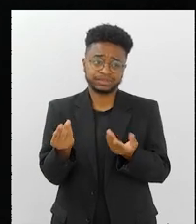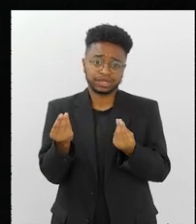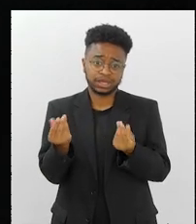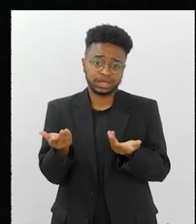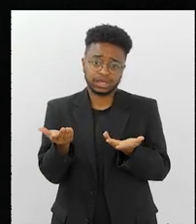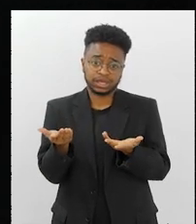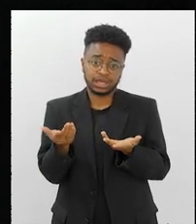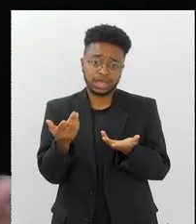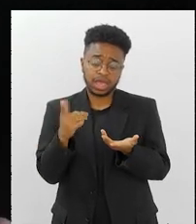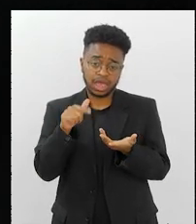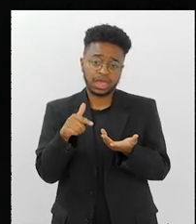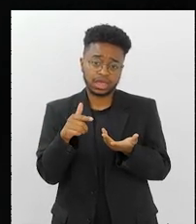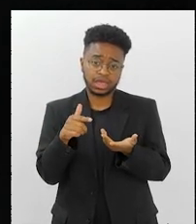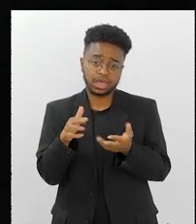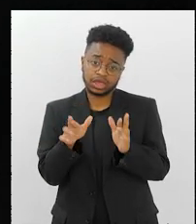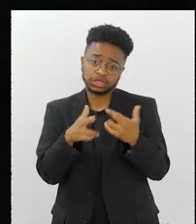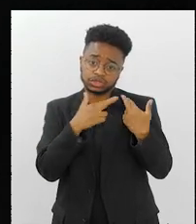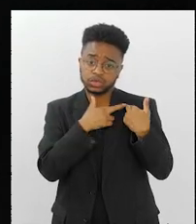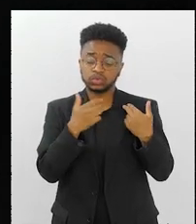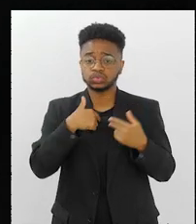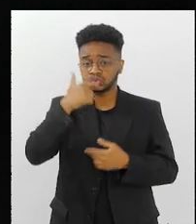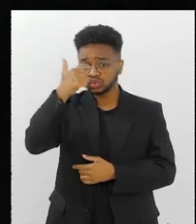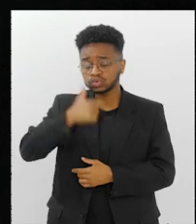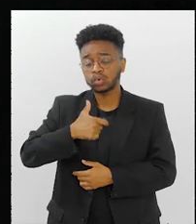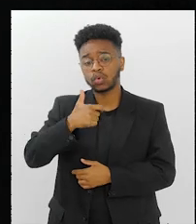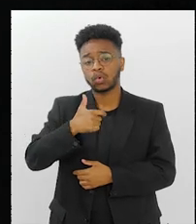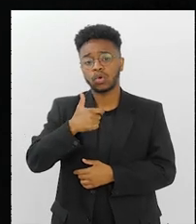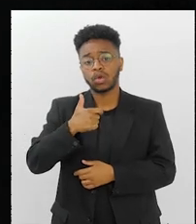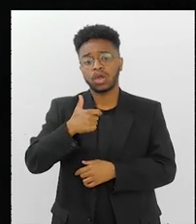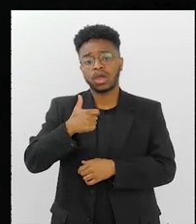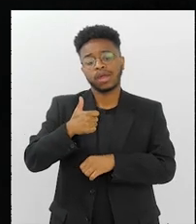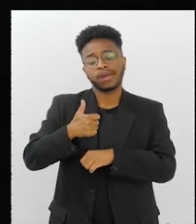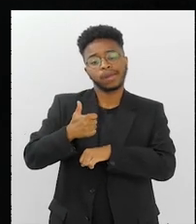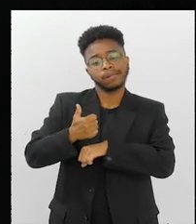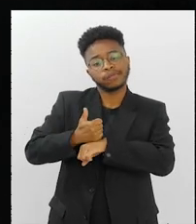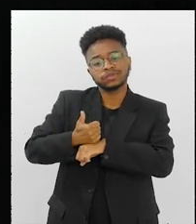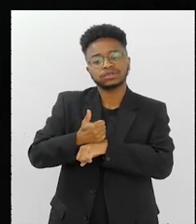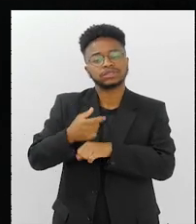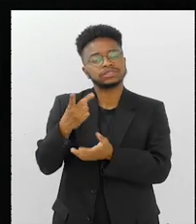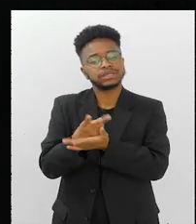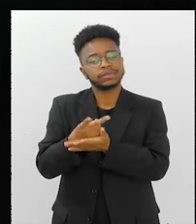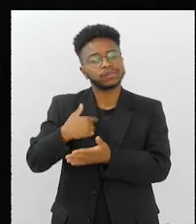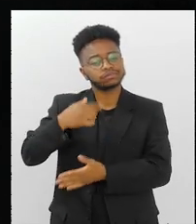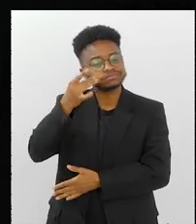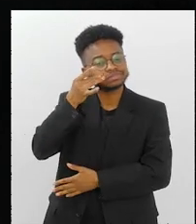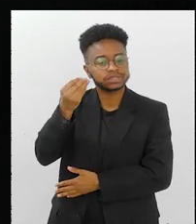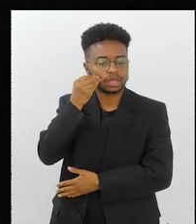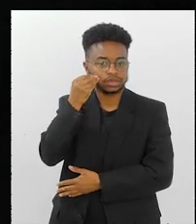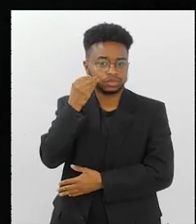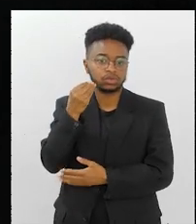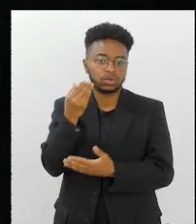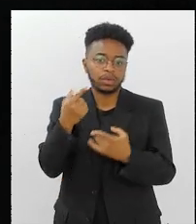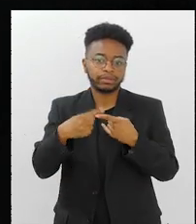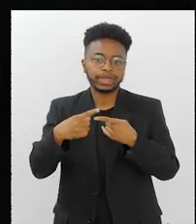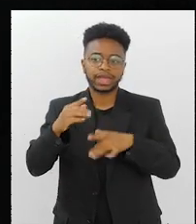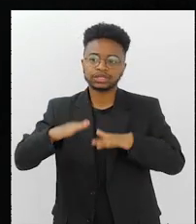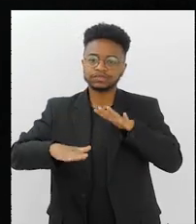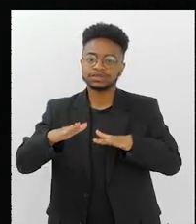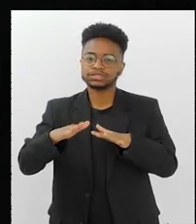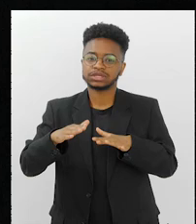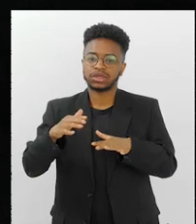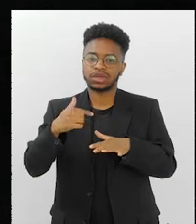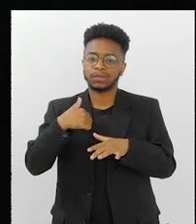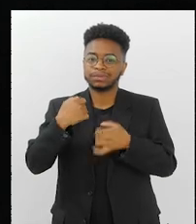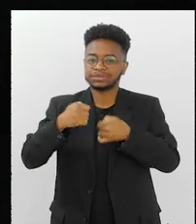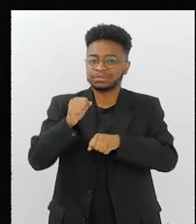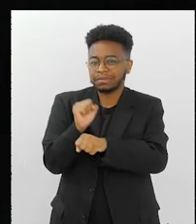porque e responder sua pergunta eu sou um coreógrafo que Procuro sempre tá muito presente ali no que eu posso né E às vezes